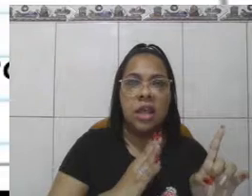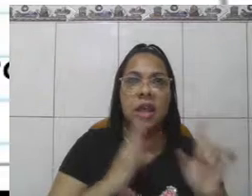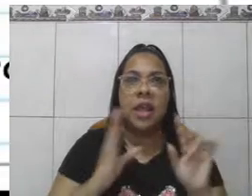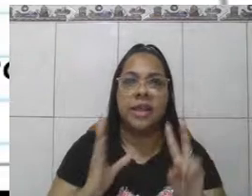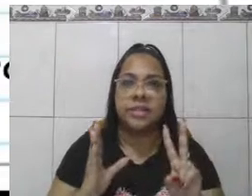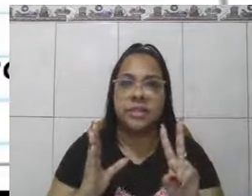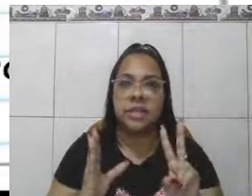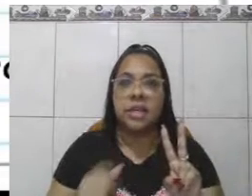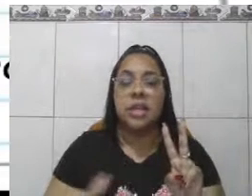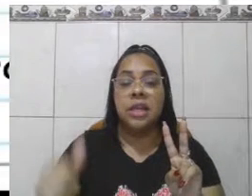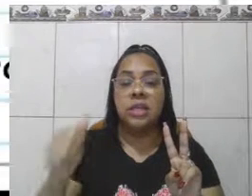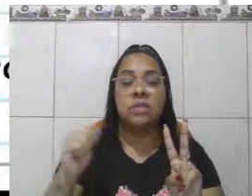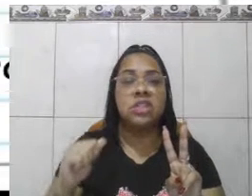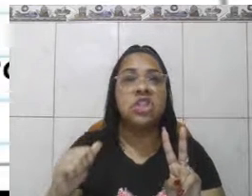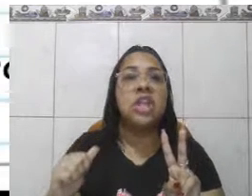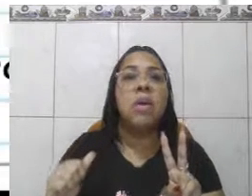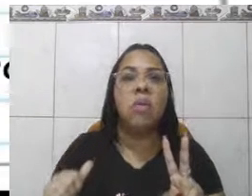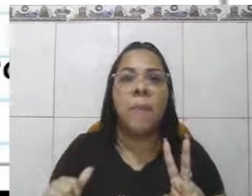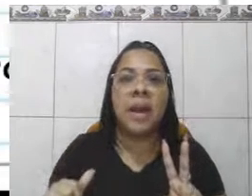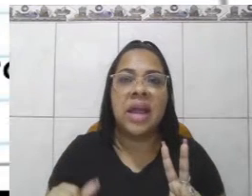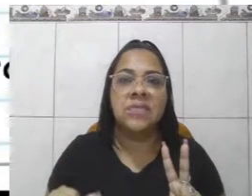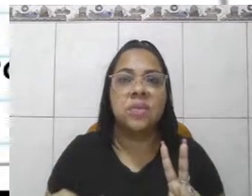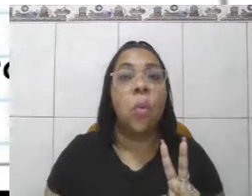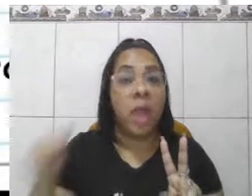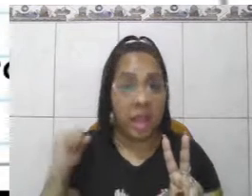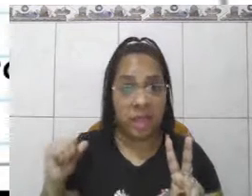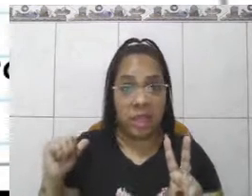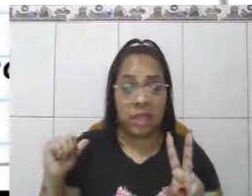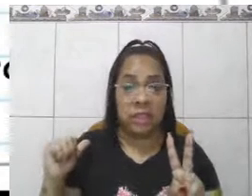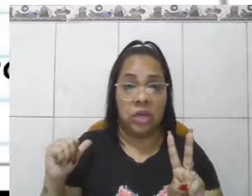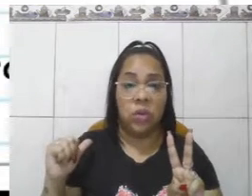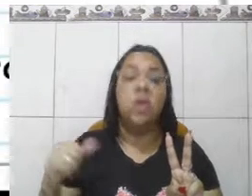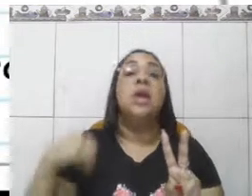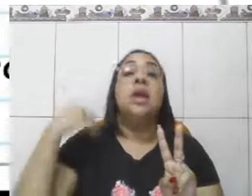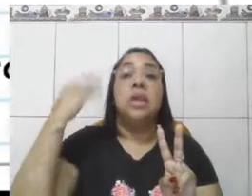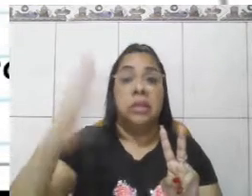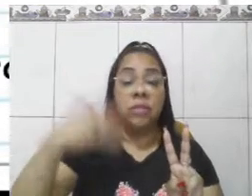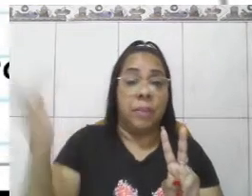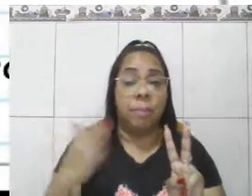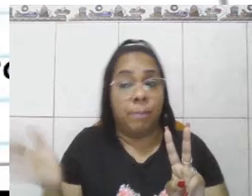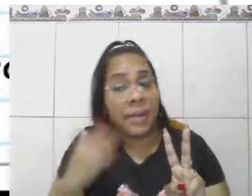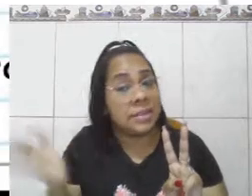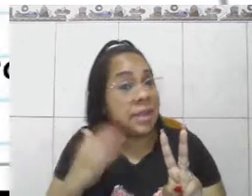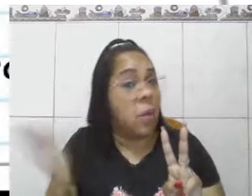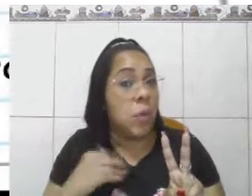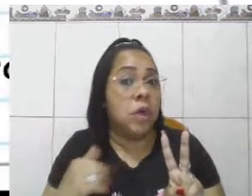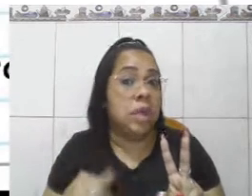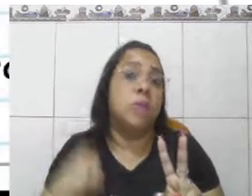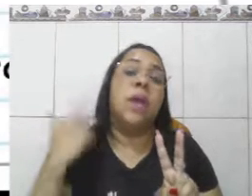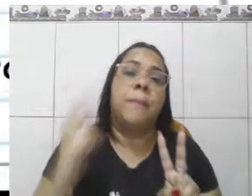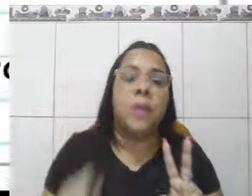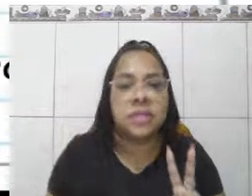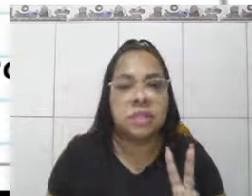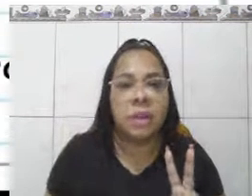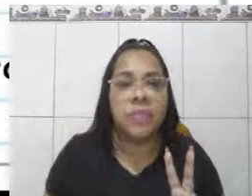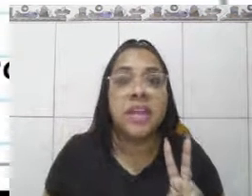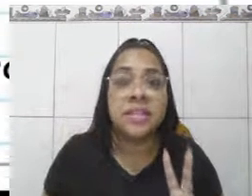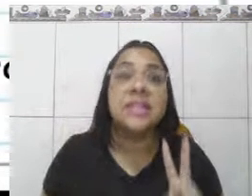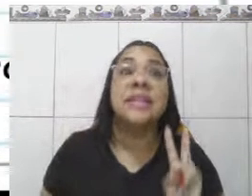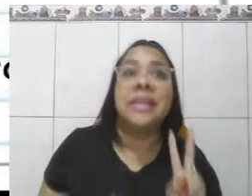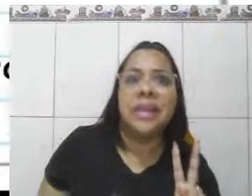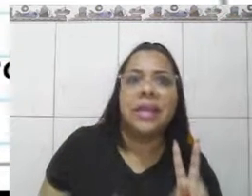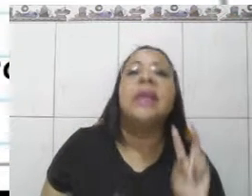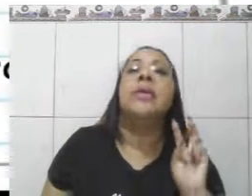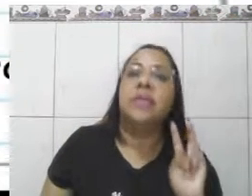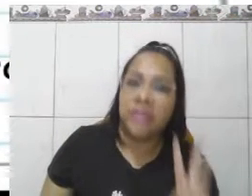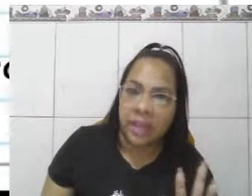E, S. Então, se tem alguma palavra com R anterior, então vai passar um pouquinho, é a próxima.